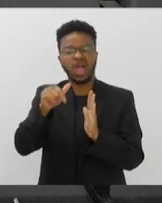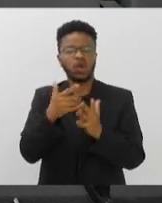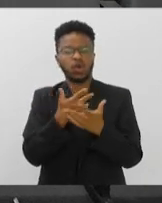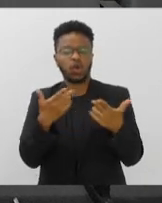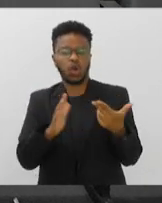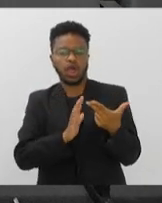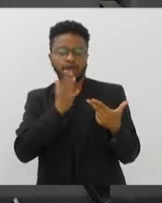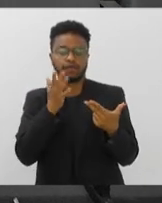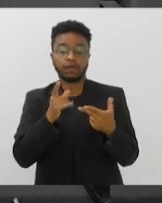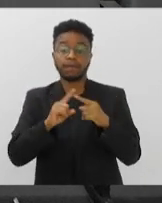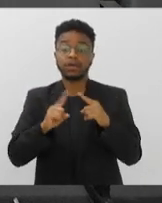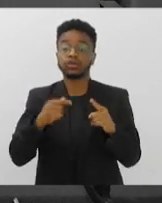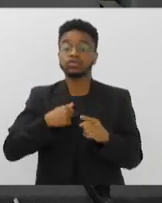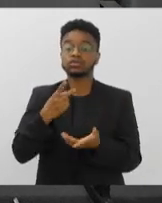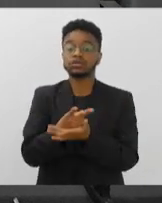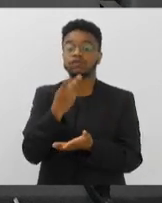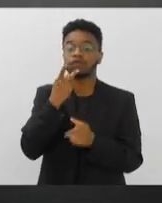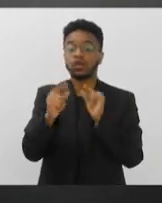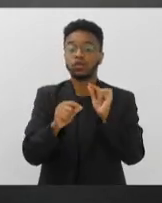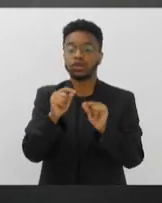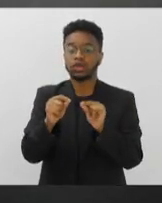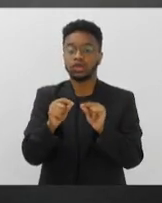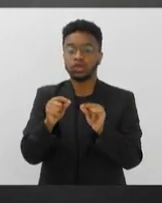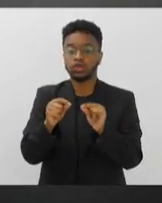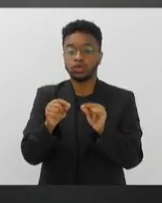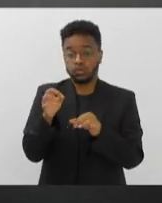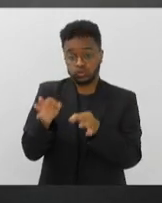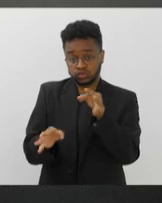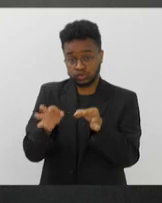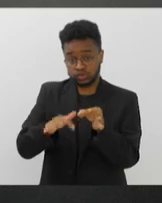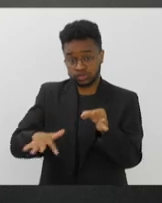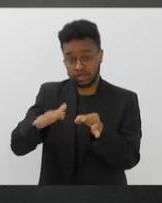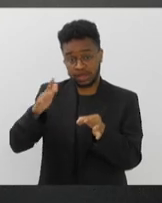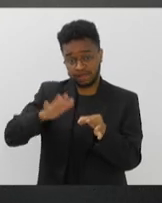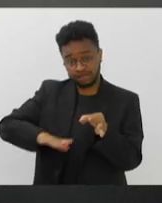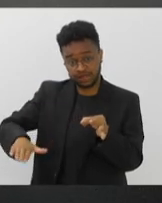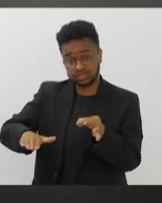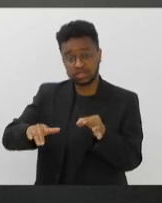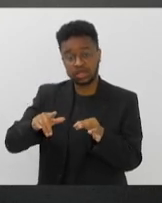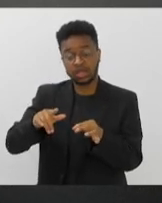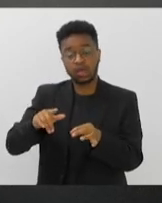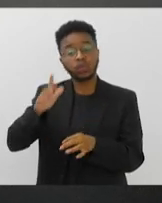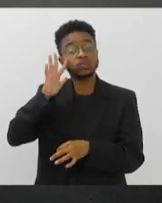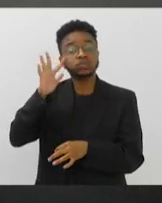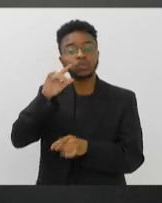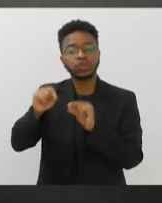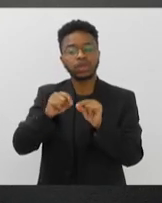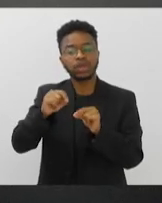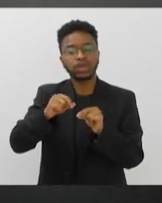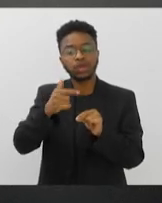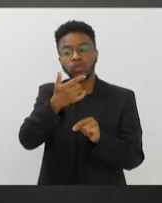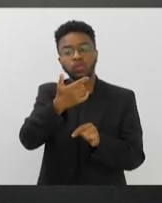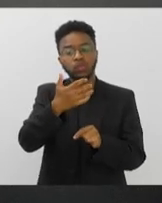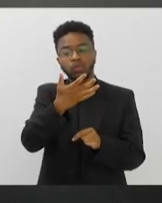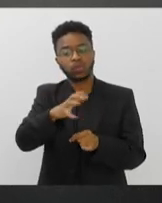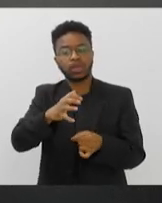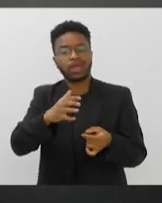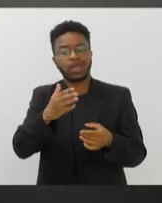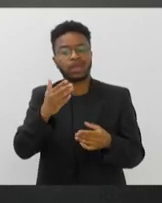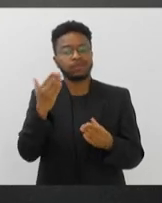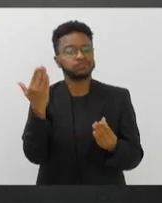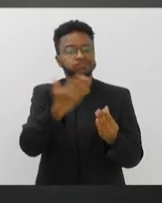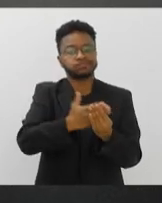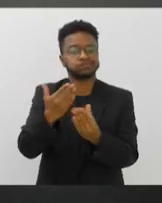mas eu sempre falo o seguinte o sonho do juiz vara de Infância é não ter que Tutelar a rede mas infelizmente a rede adora ser tutelada